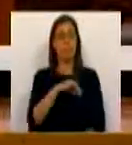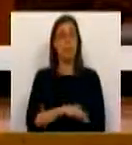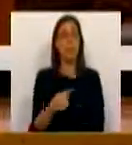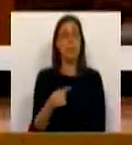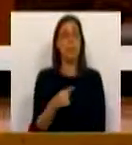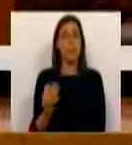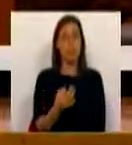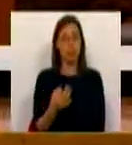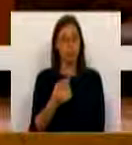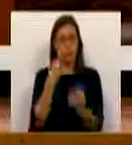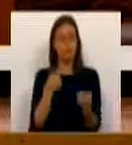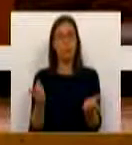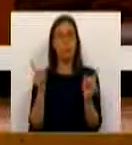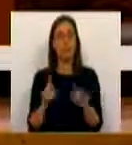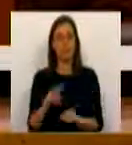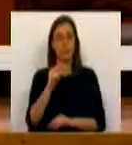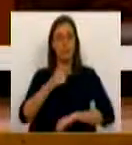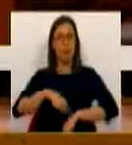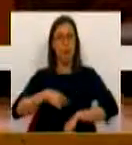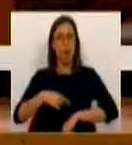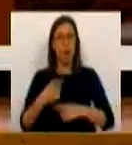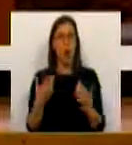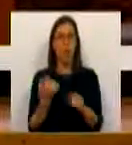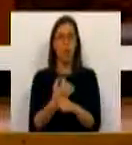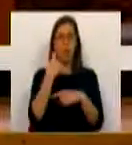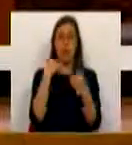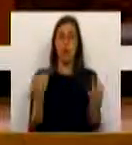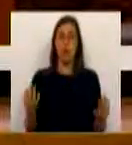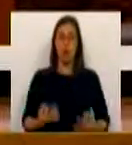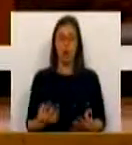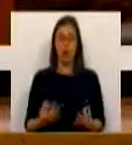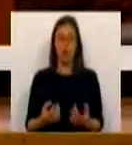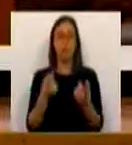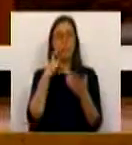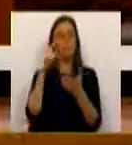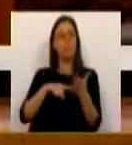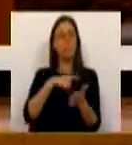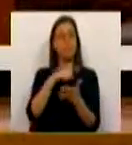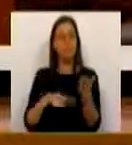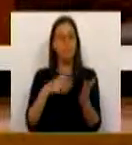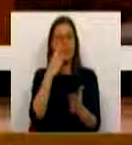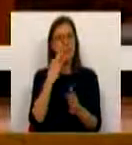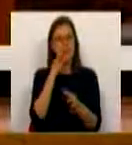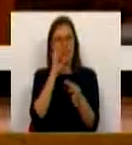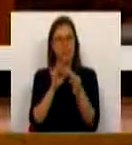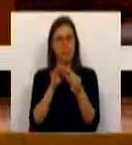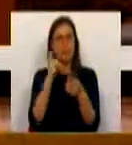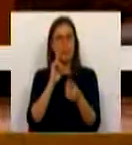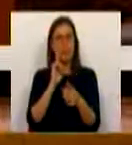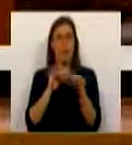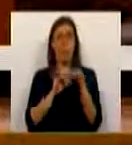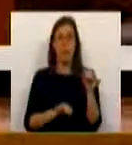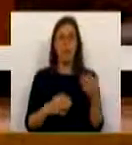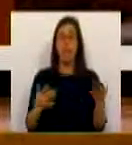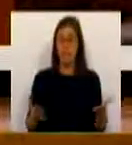salário mínimo, restabelecemos as 35 horas para a função pública, revogámos a vergonhosa